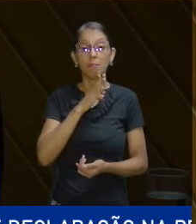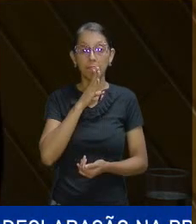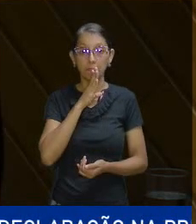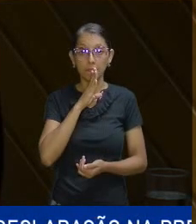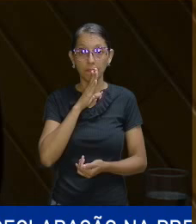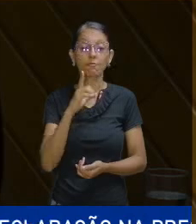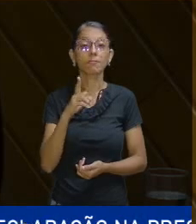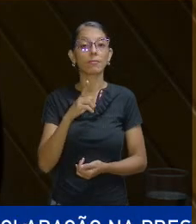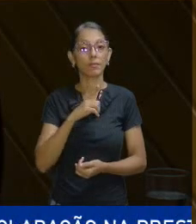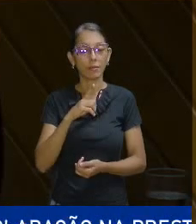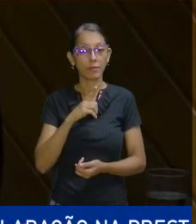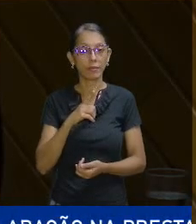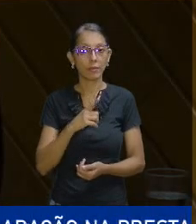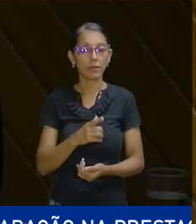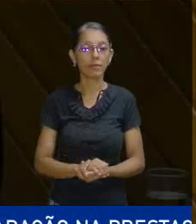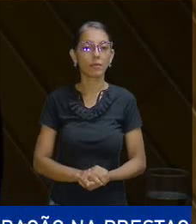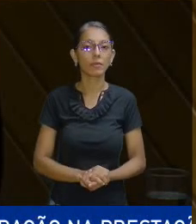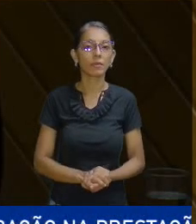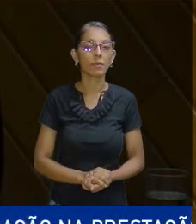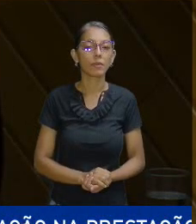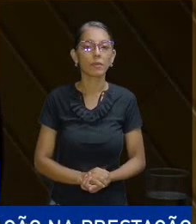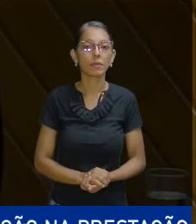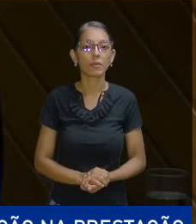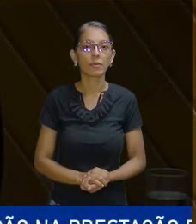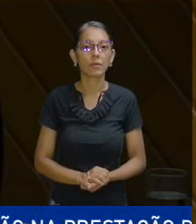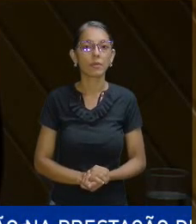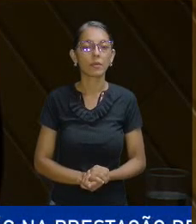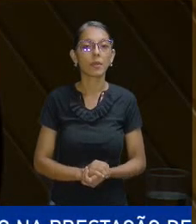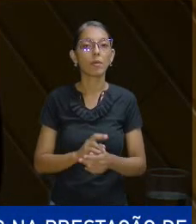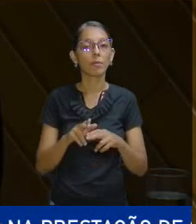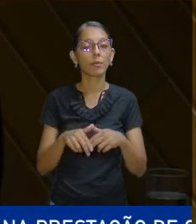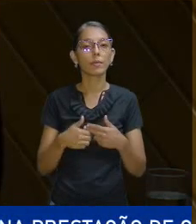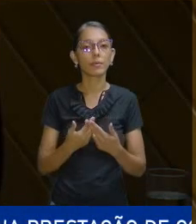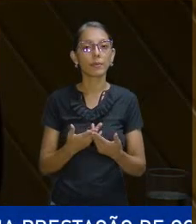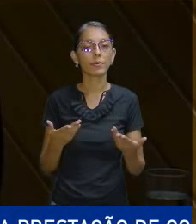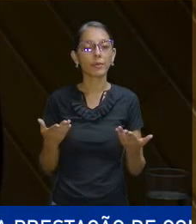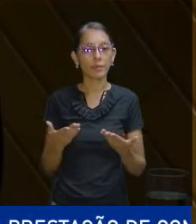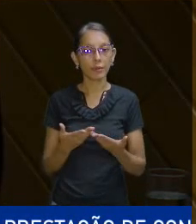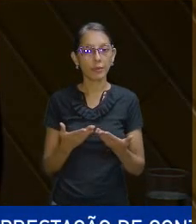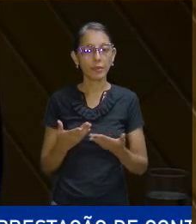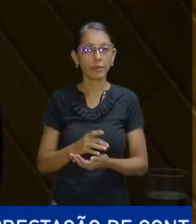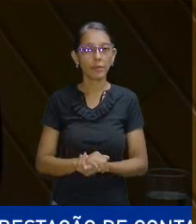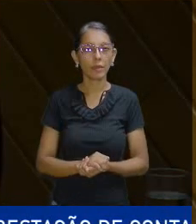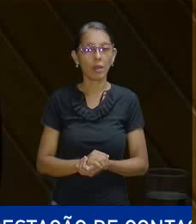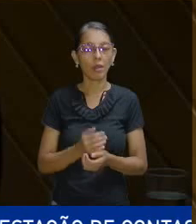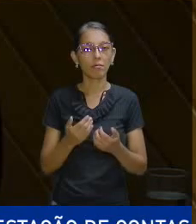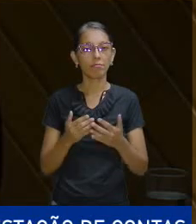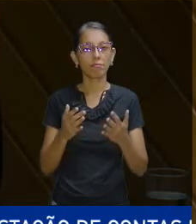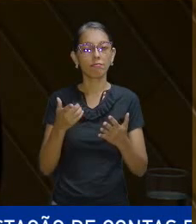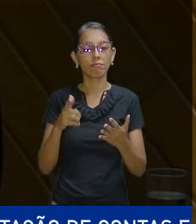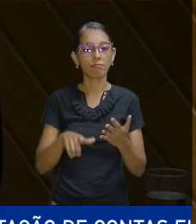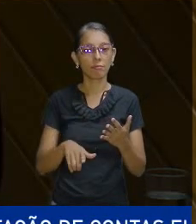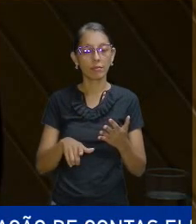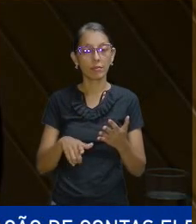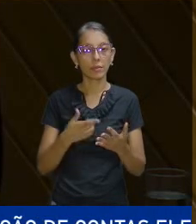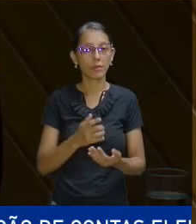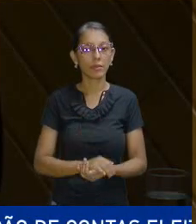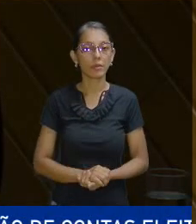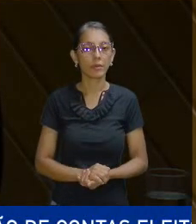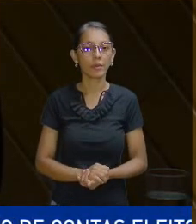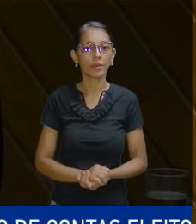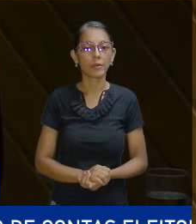da economicidade e da moralidade, requerendo dessa forma sua reapreciação. O embargado